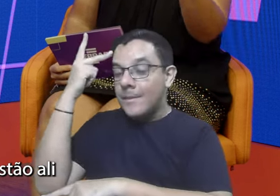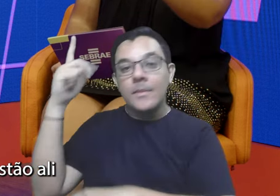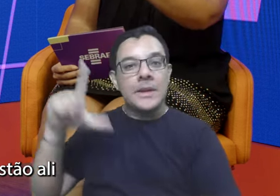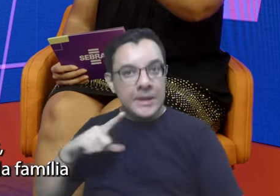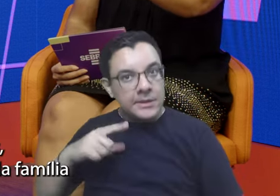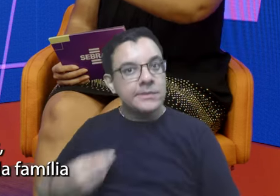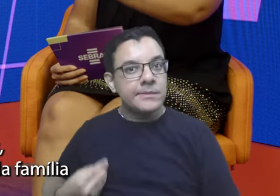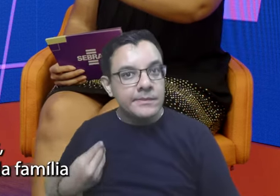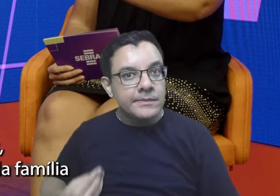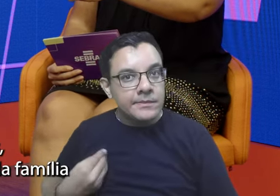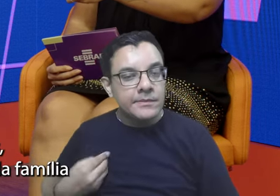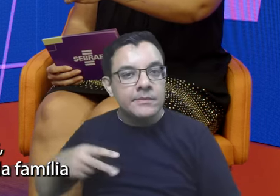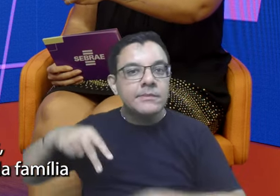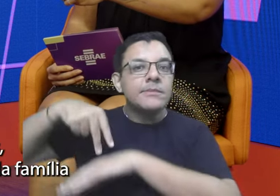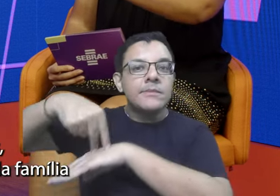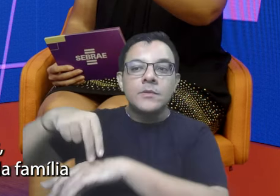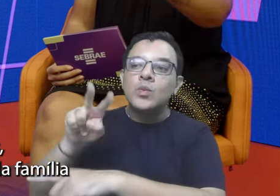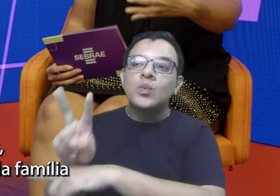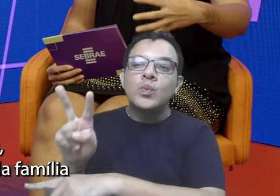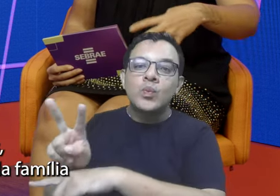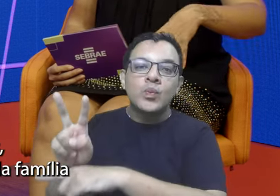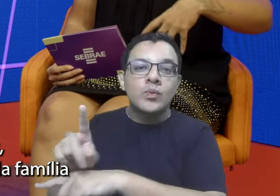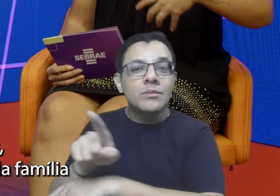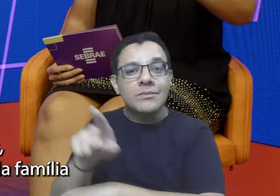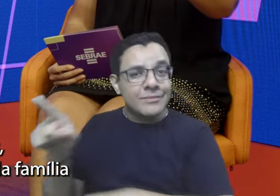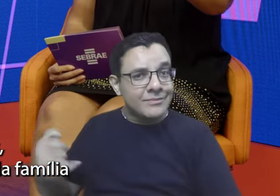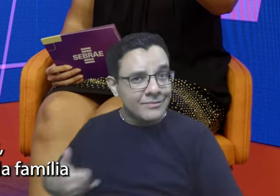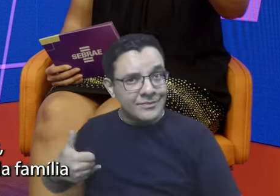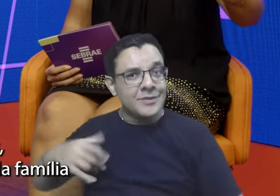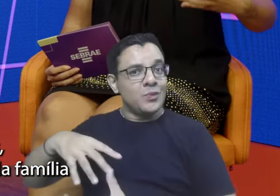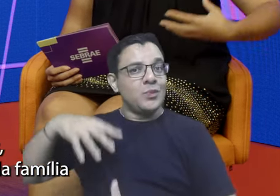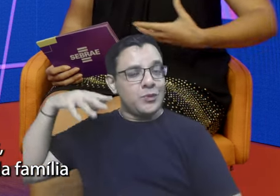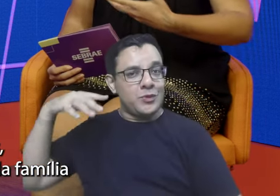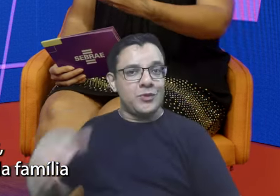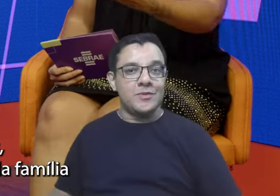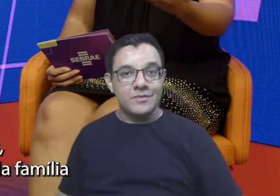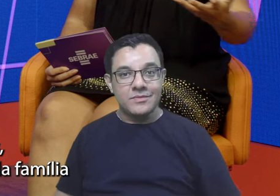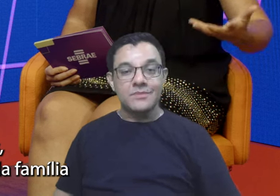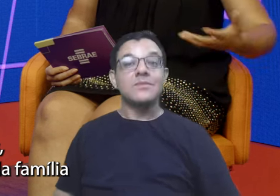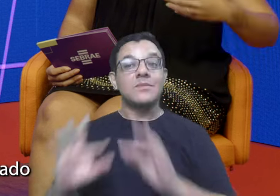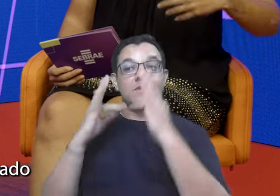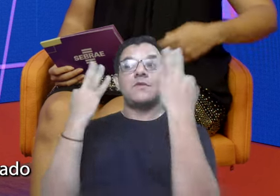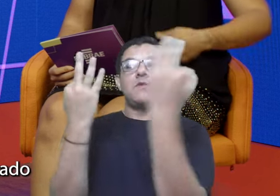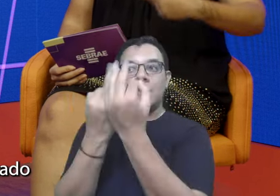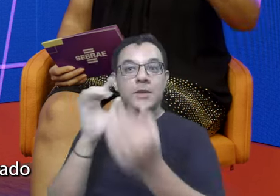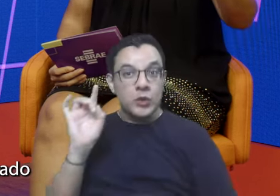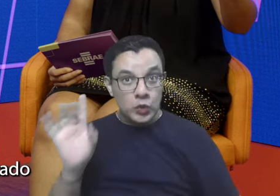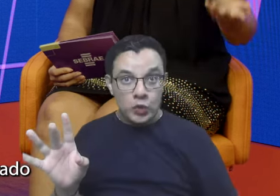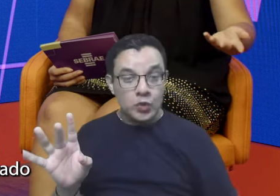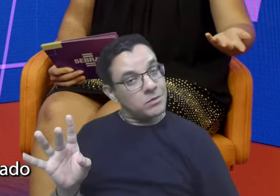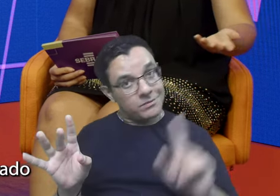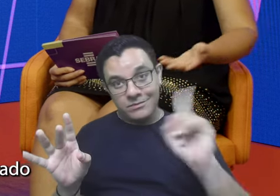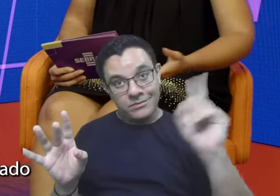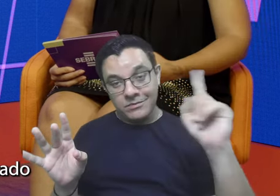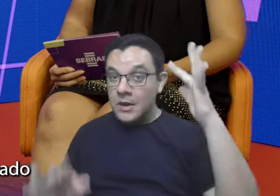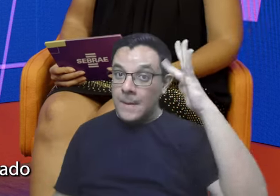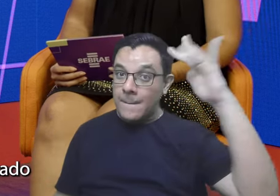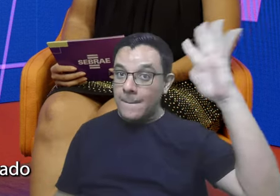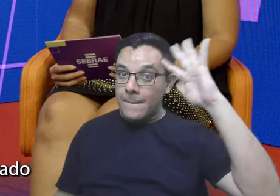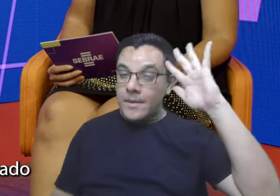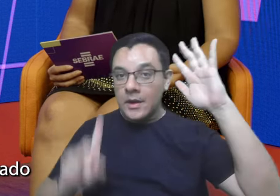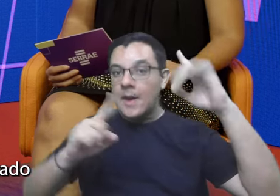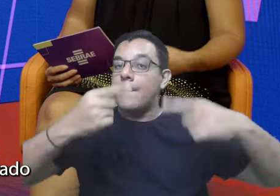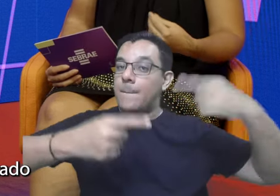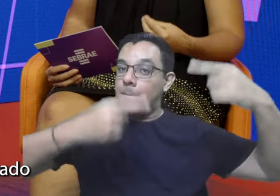estão ali para cuidar desses idosos então aí eu também tiro apenas da família e levo para para uma